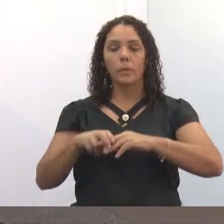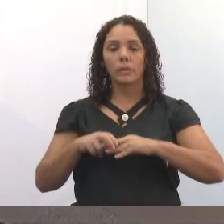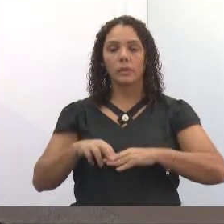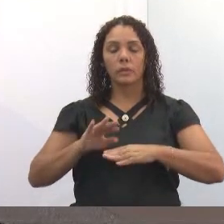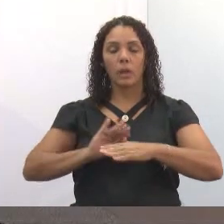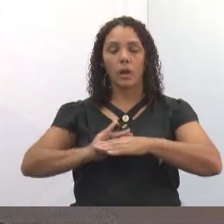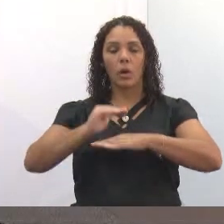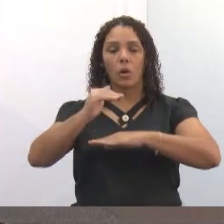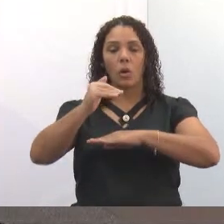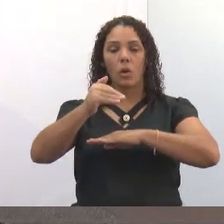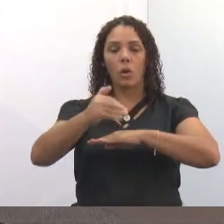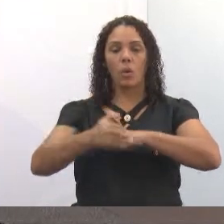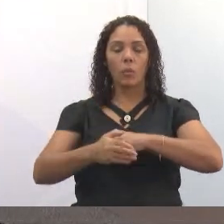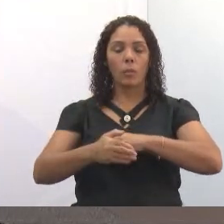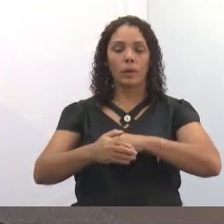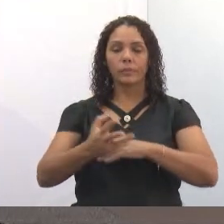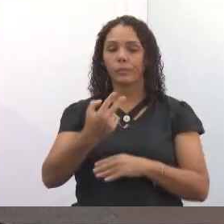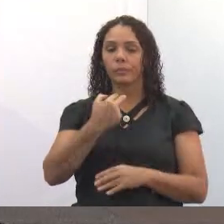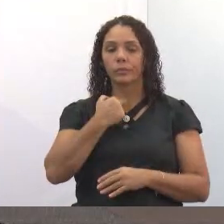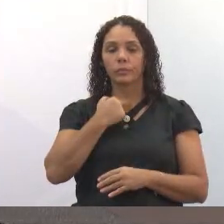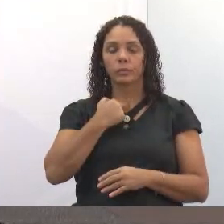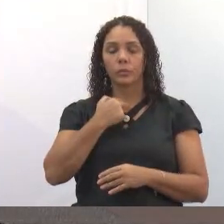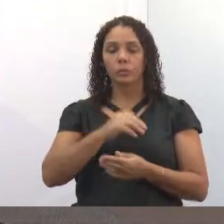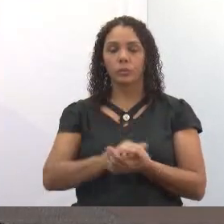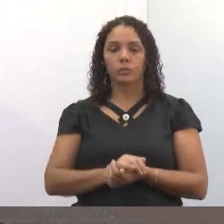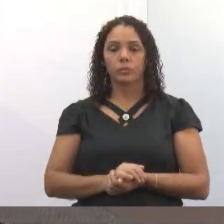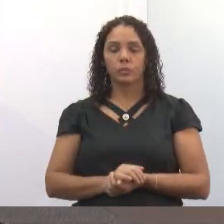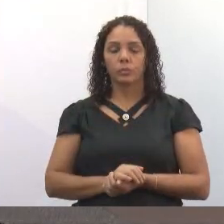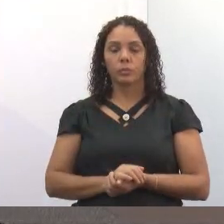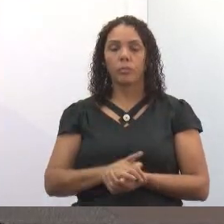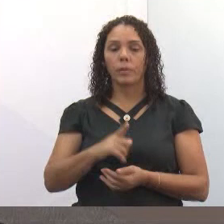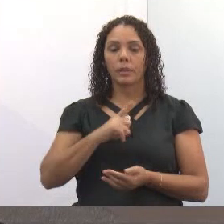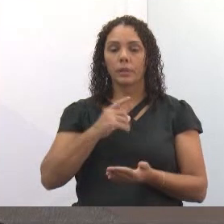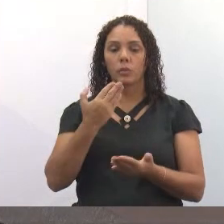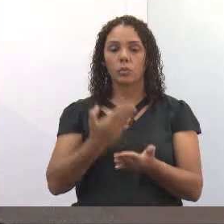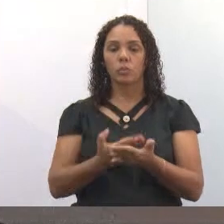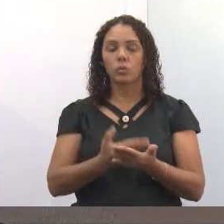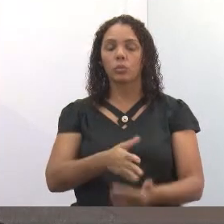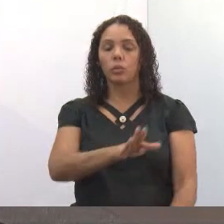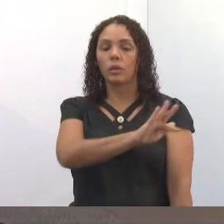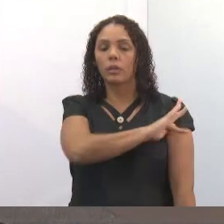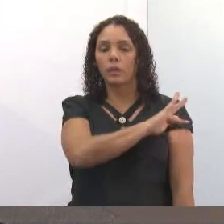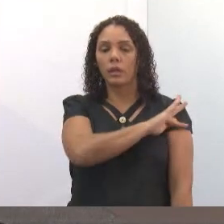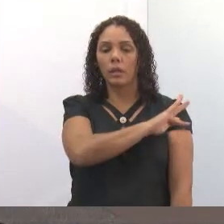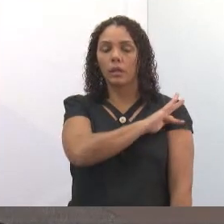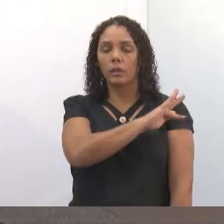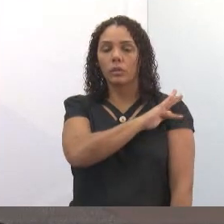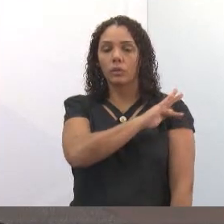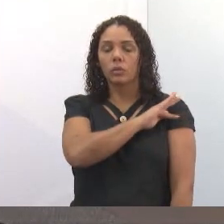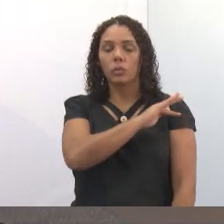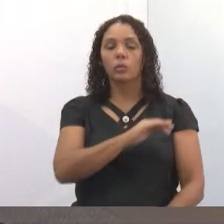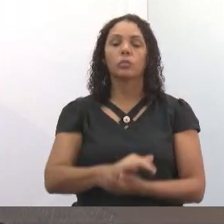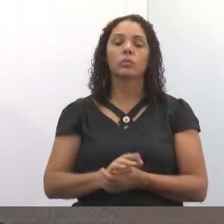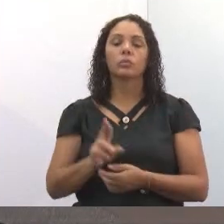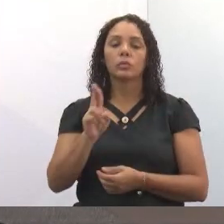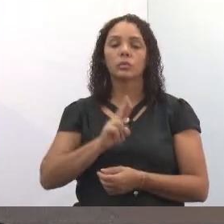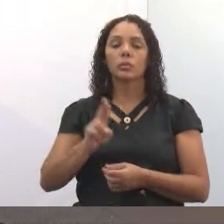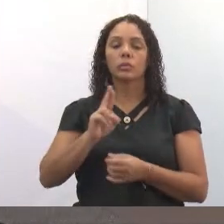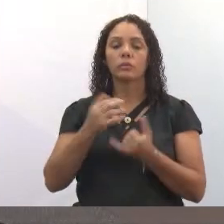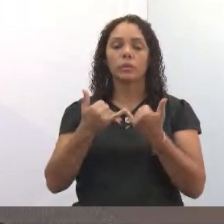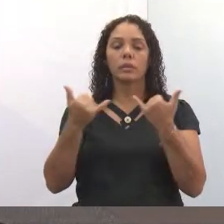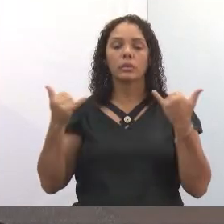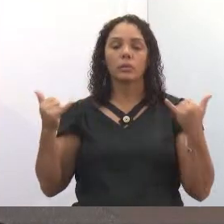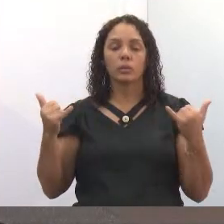lombada física, e está em curso o estudo técnico para a implantação de fiscalização eletrônica neste